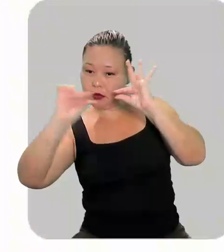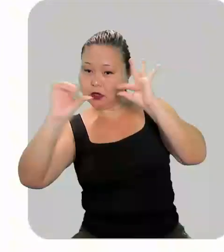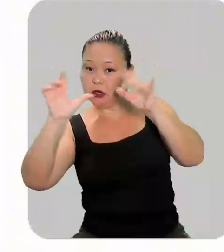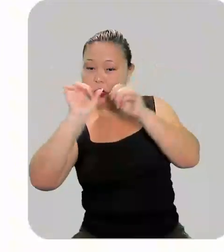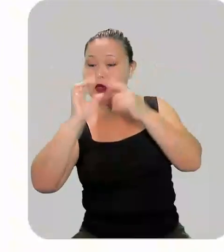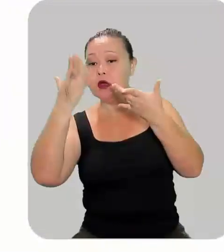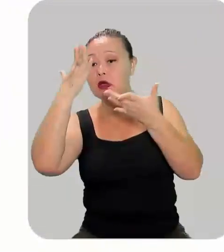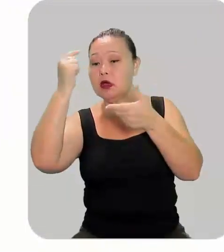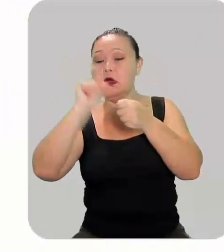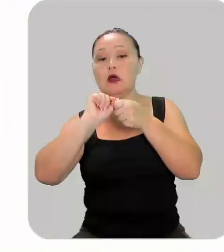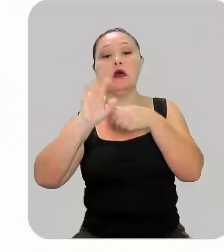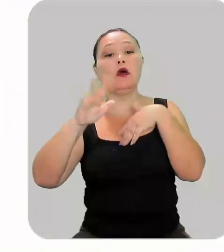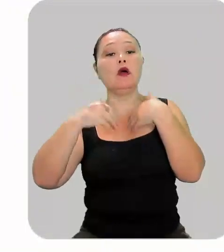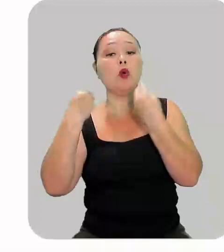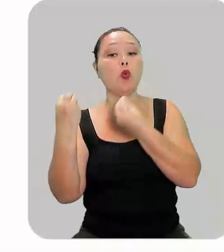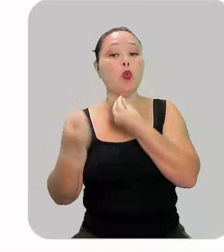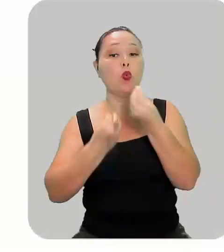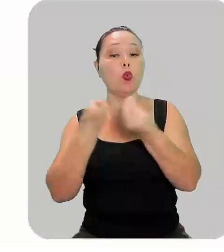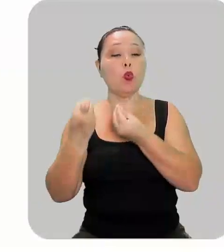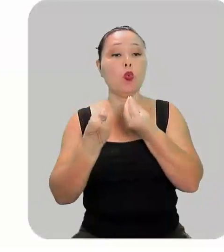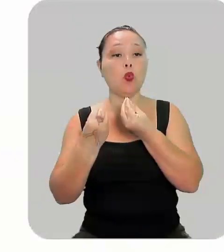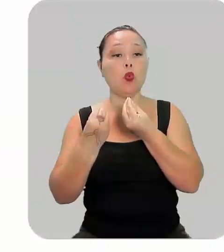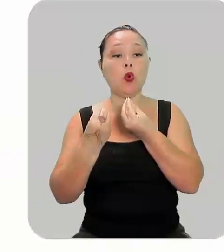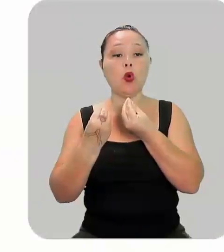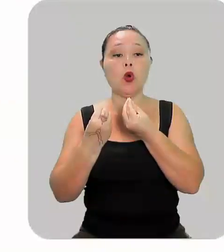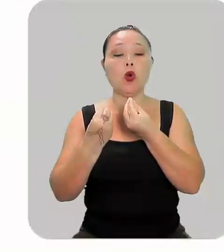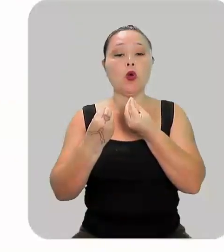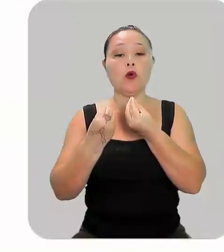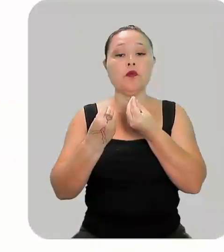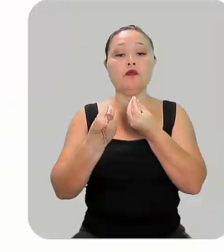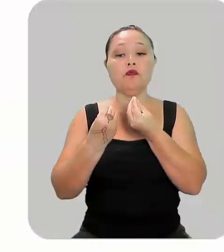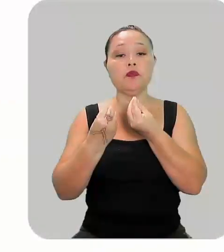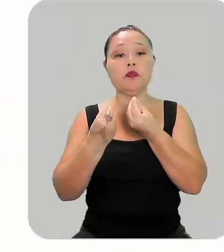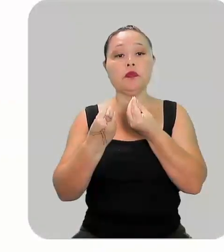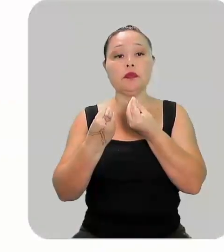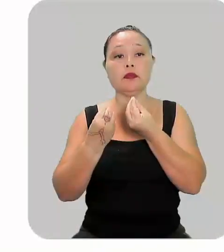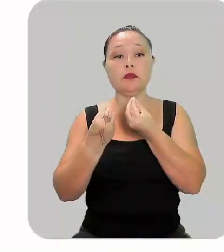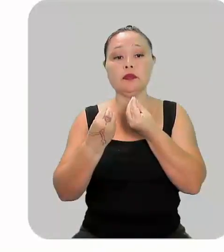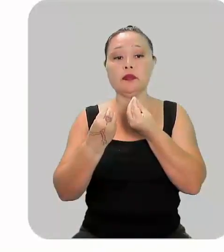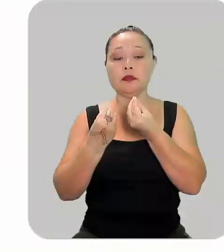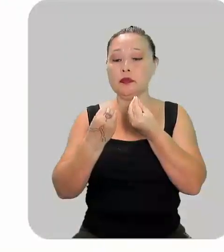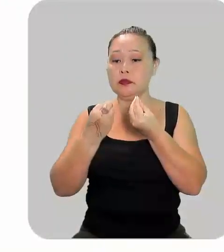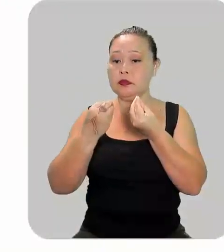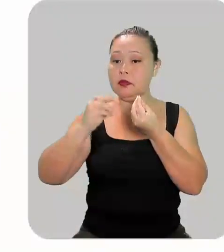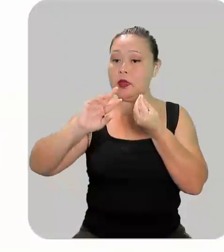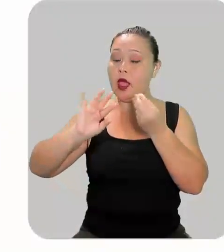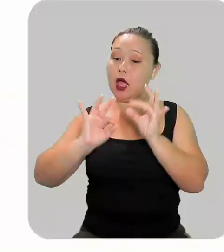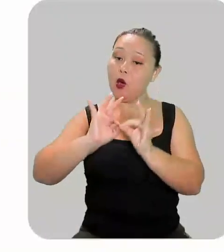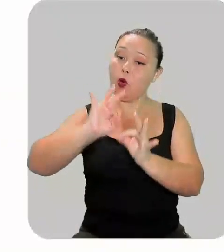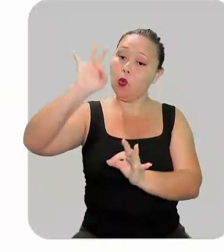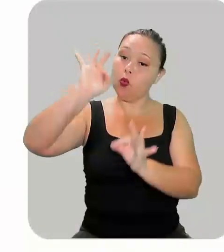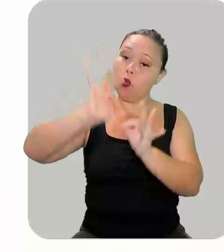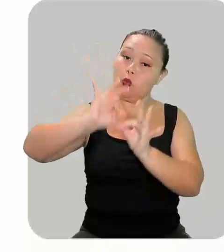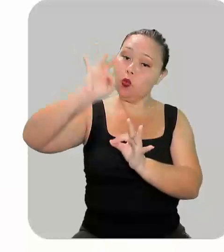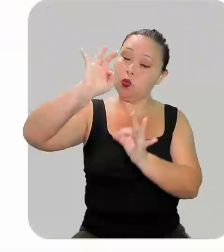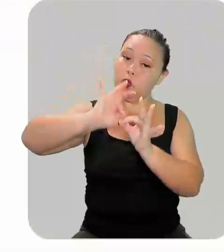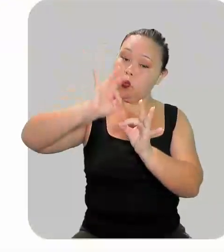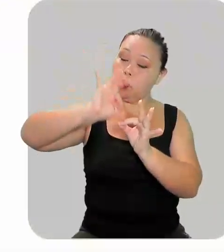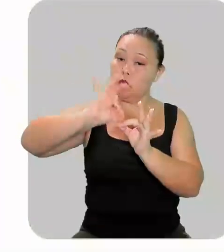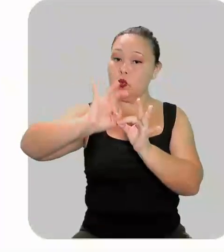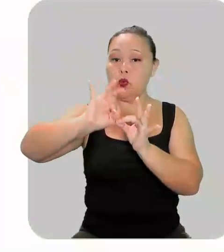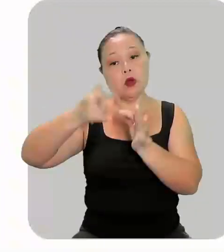sabe a espessura, então é como se aqui, ó, ela tivesse a sua altura, né? Isso. Ó,